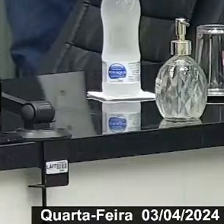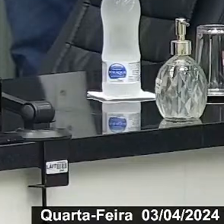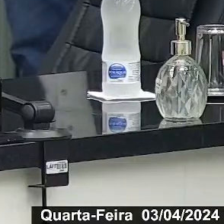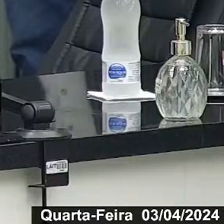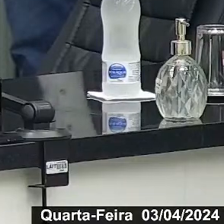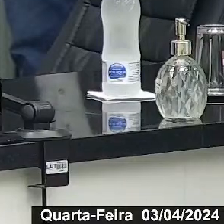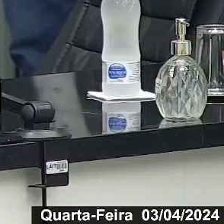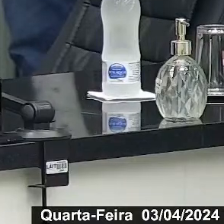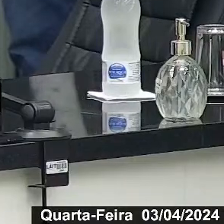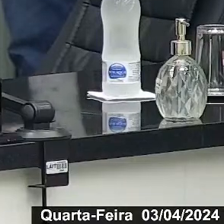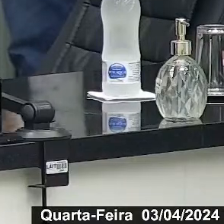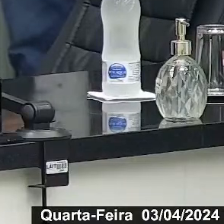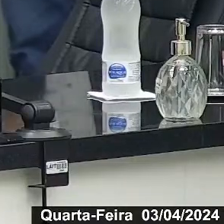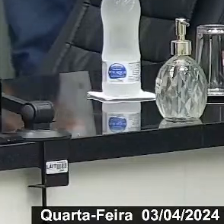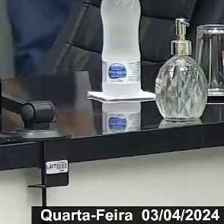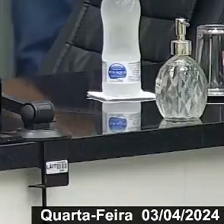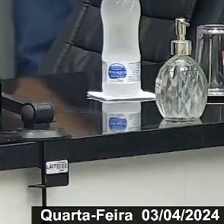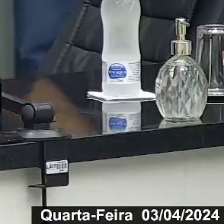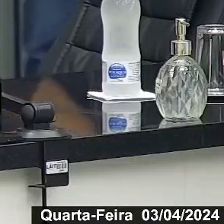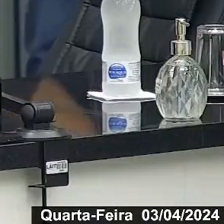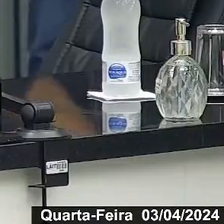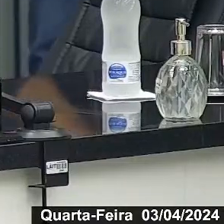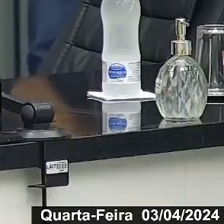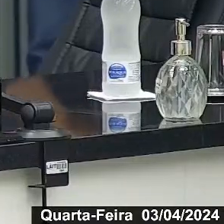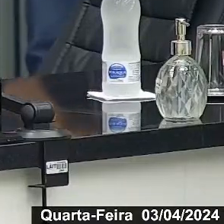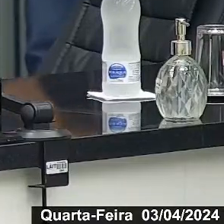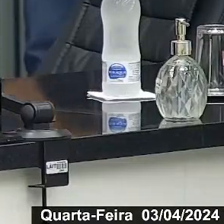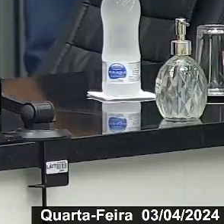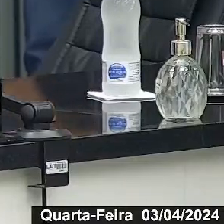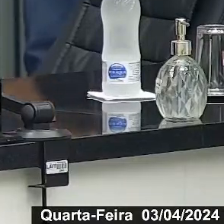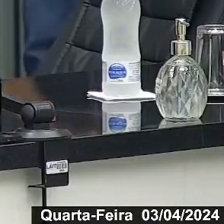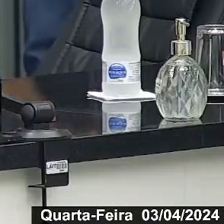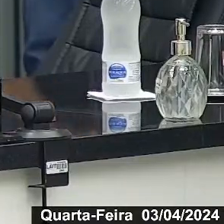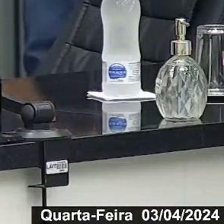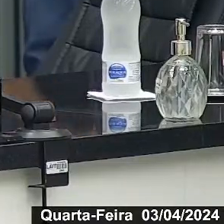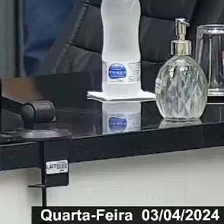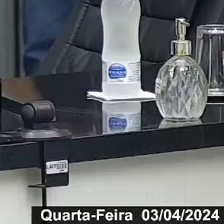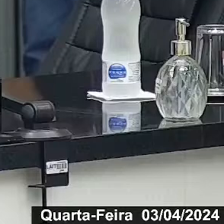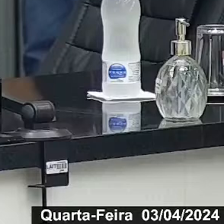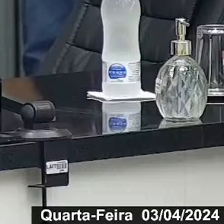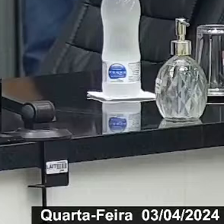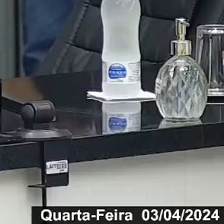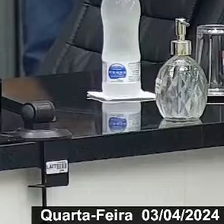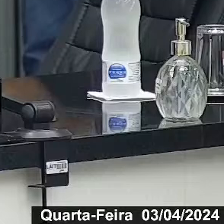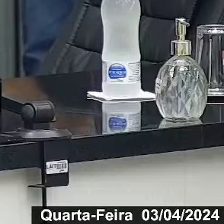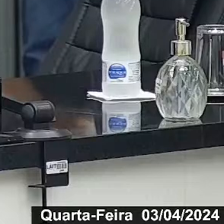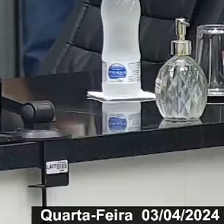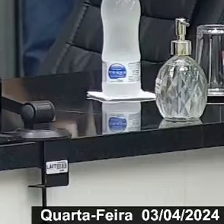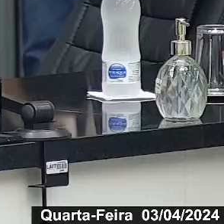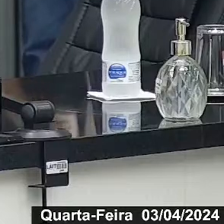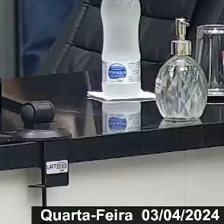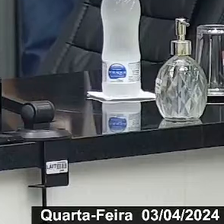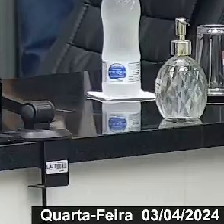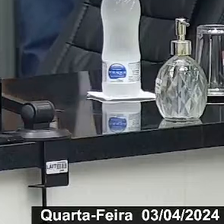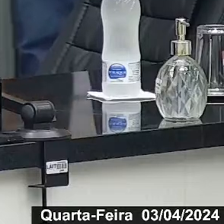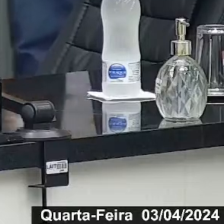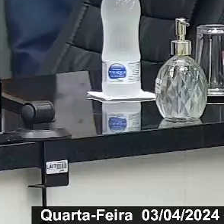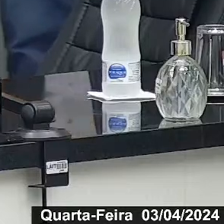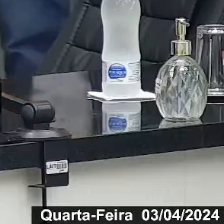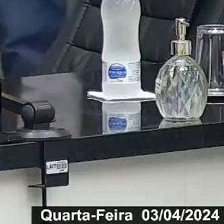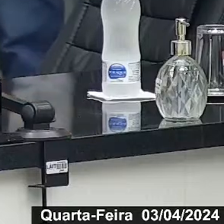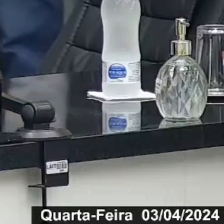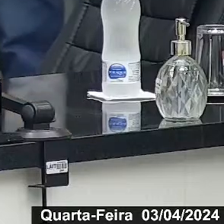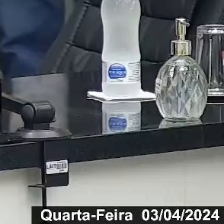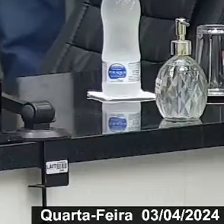saúde dela pessoal e muito menos com a saúde do próximo, deixando as caixas d'água abertas, deixando o balde com